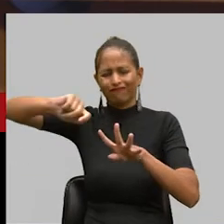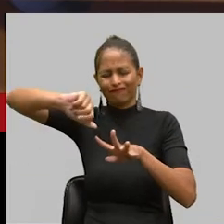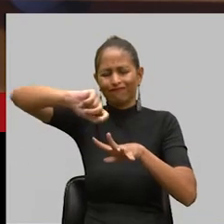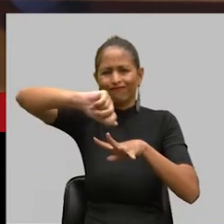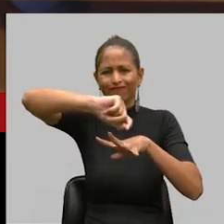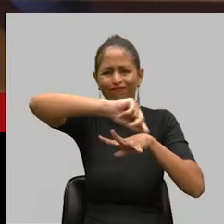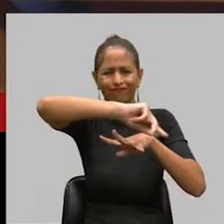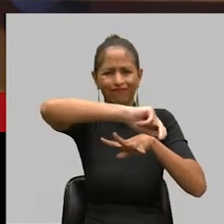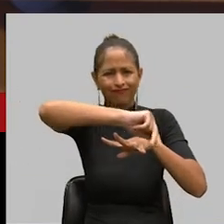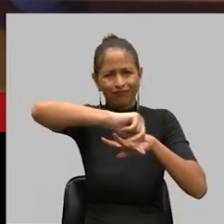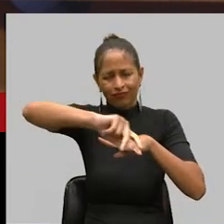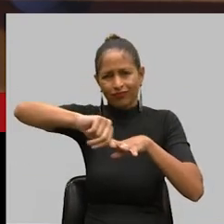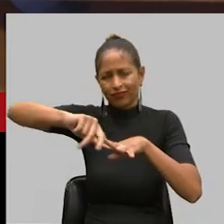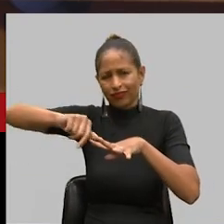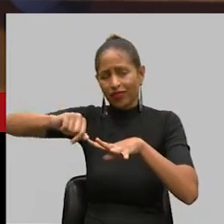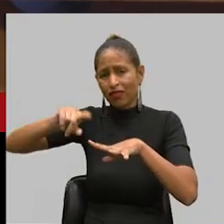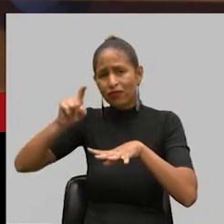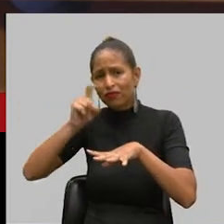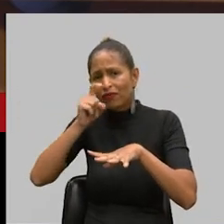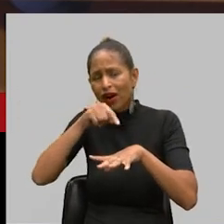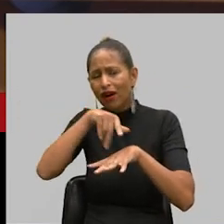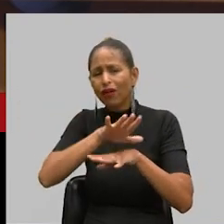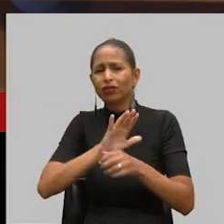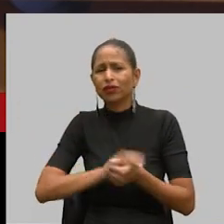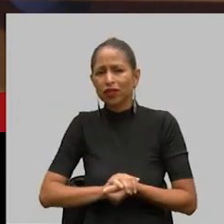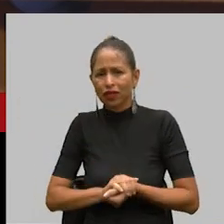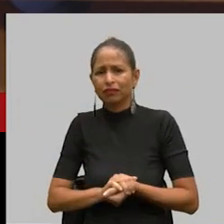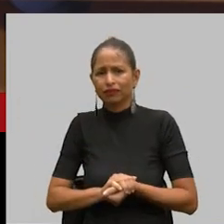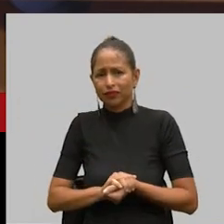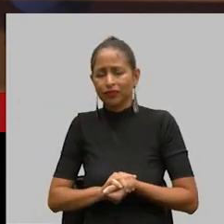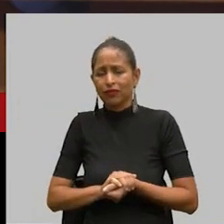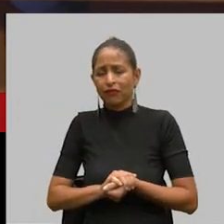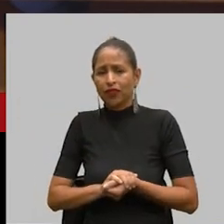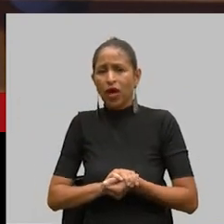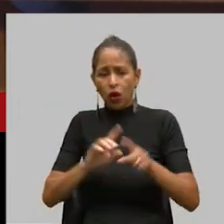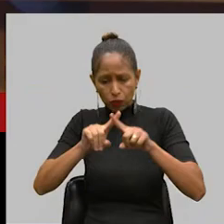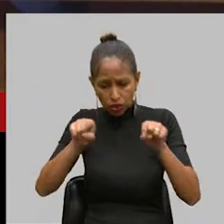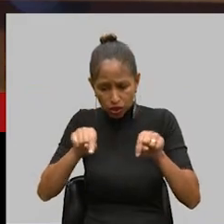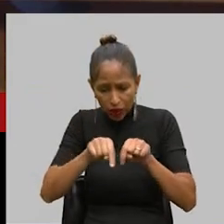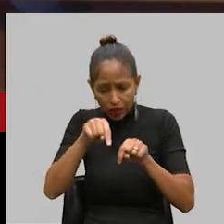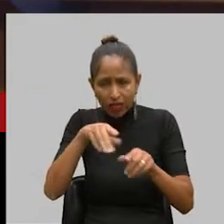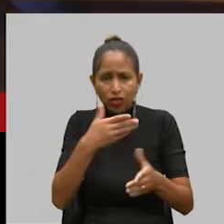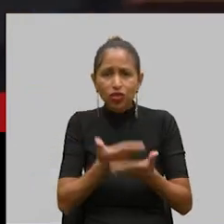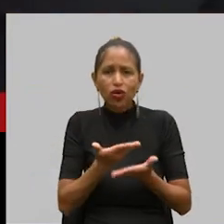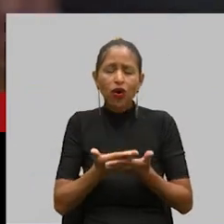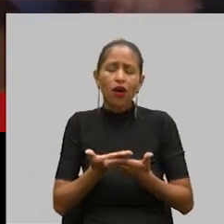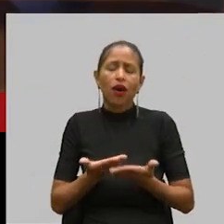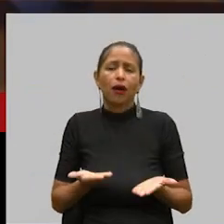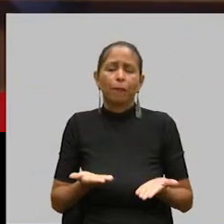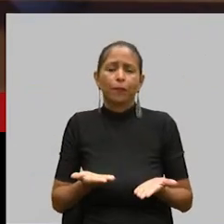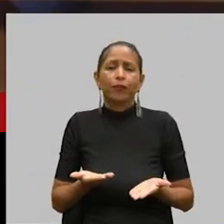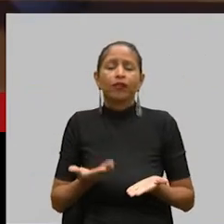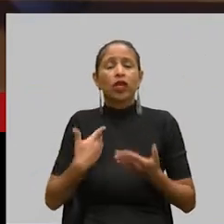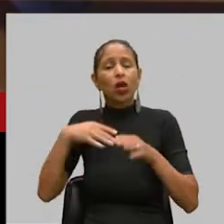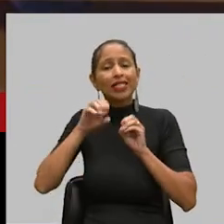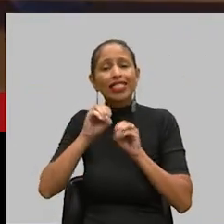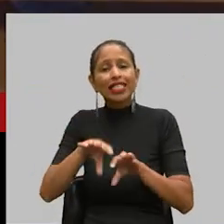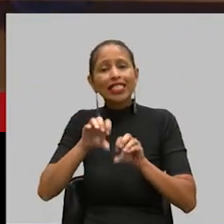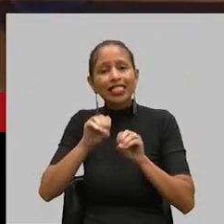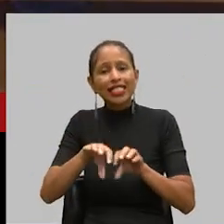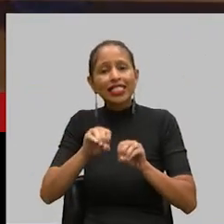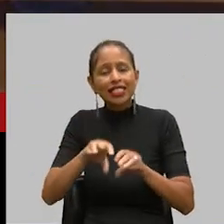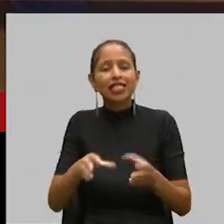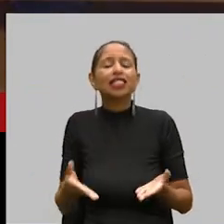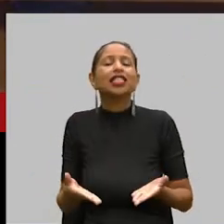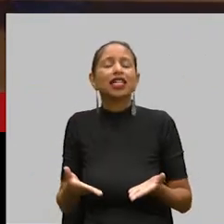gratuita ela é comprometida com o chão da escola e com o que a gente ensina e o que com